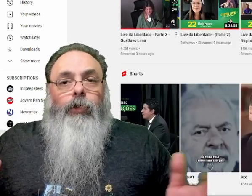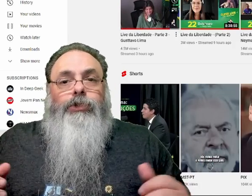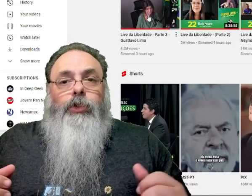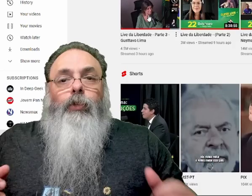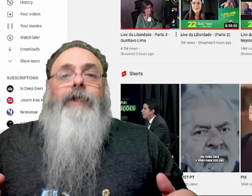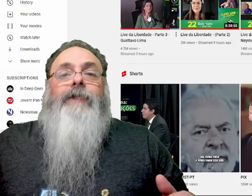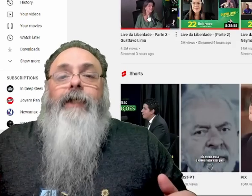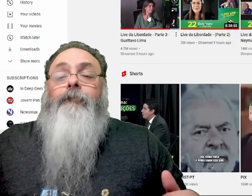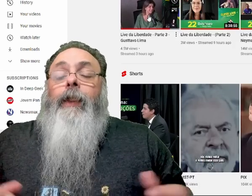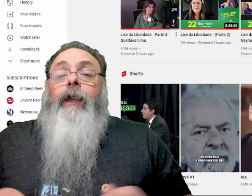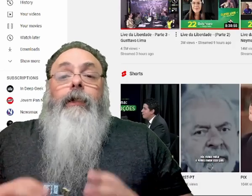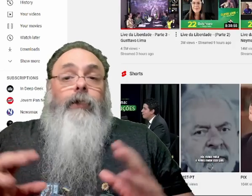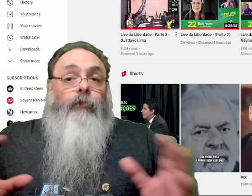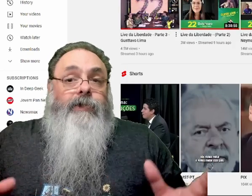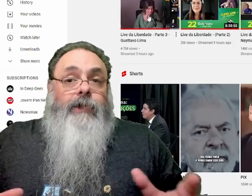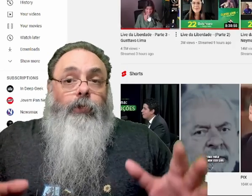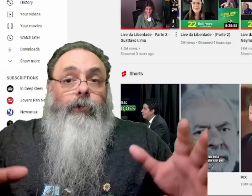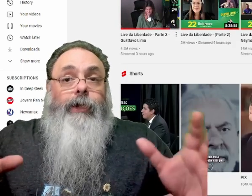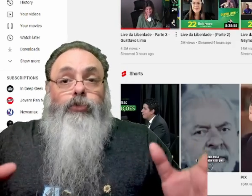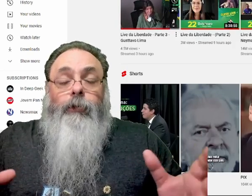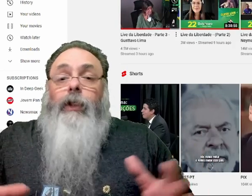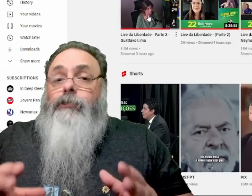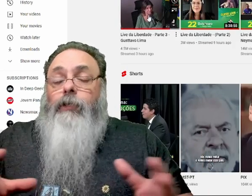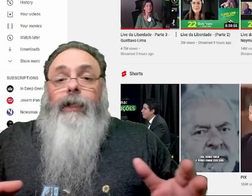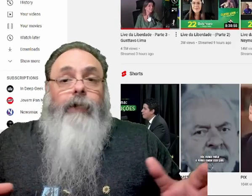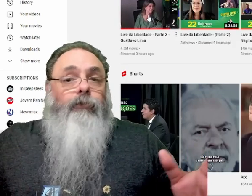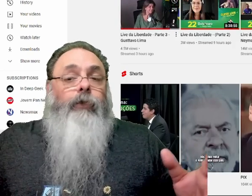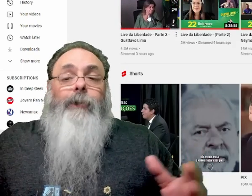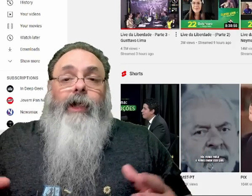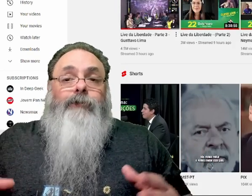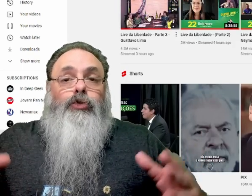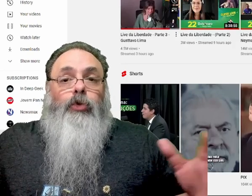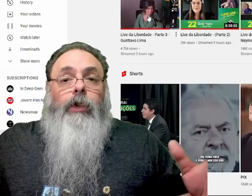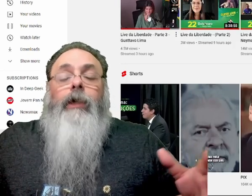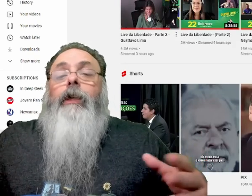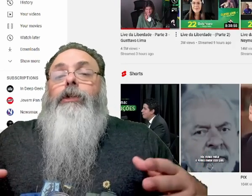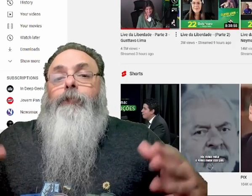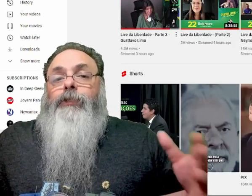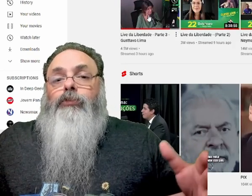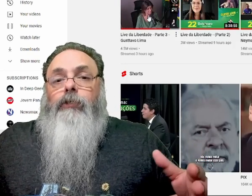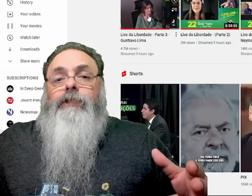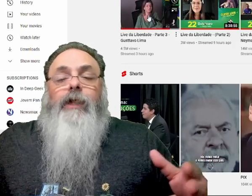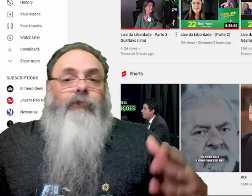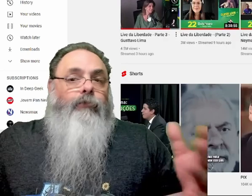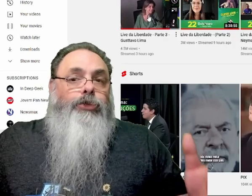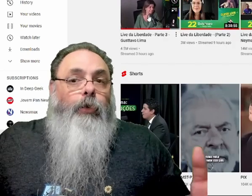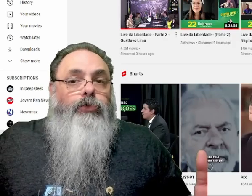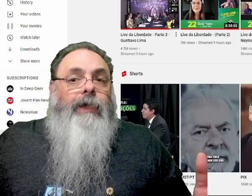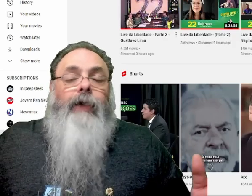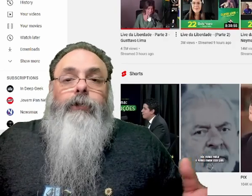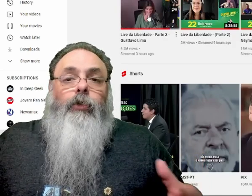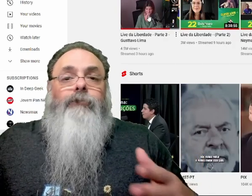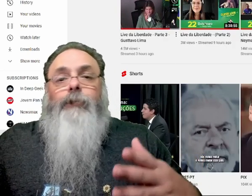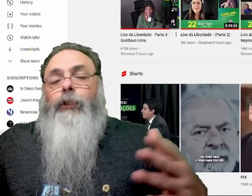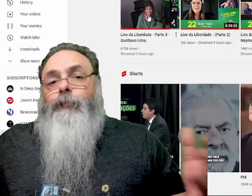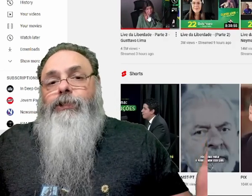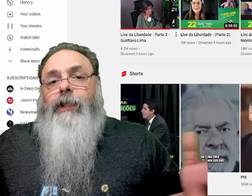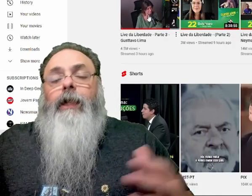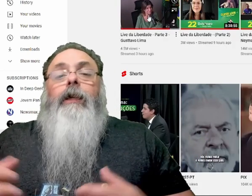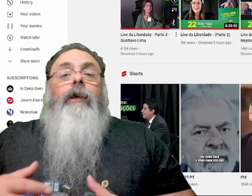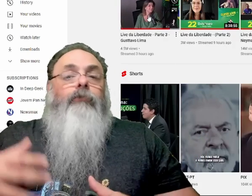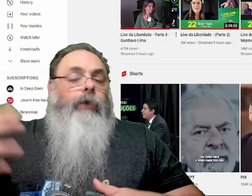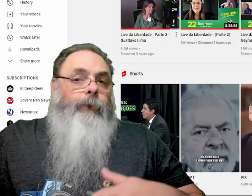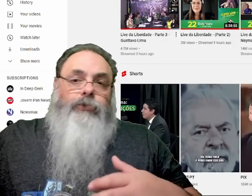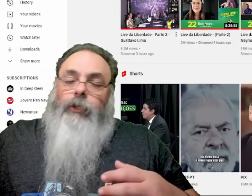Lima teve um monte de coisa né que que eu vou fazer aqui um resumo olha só a Live foi uma live só de pessoas a favor de bolsonaro Então como você pode